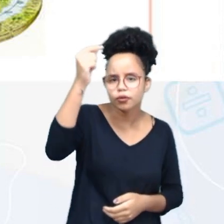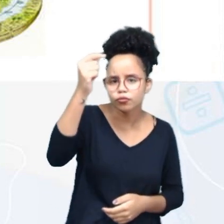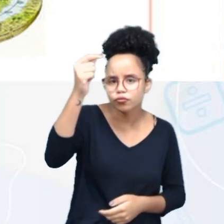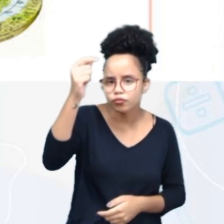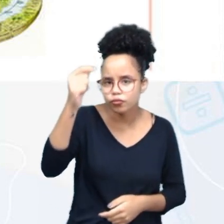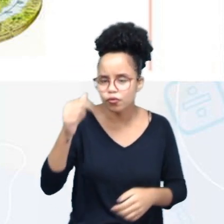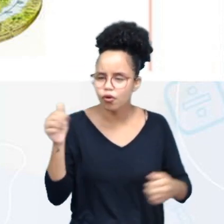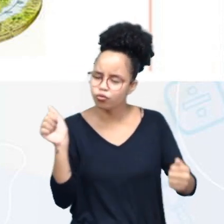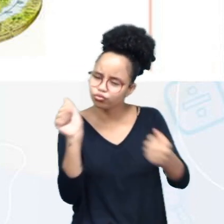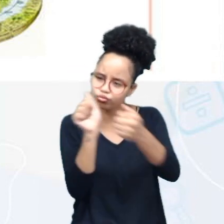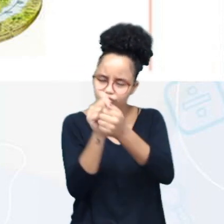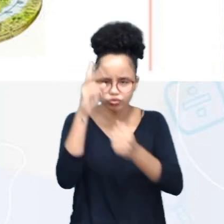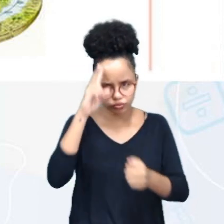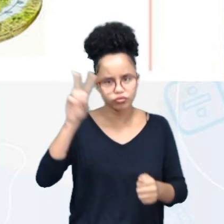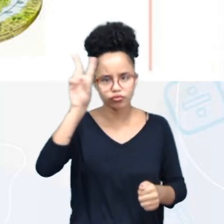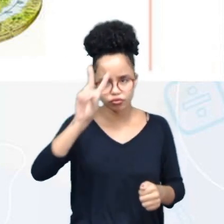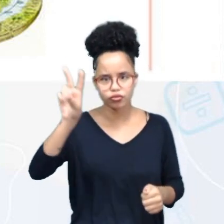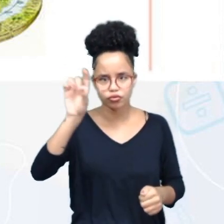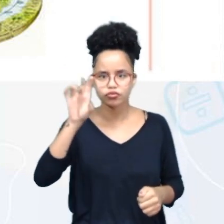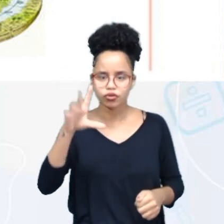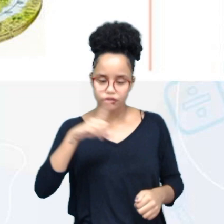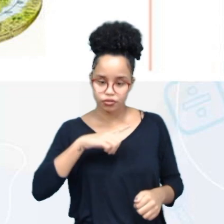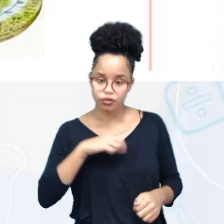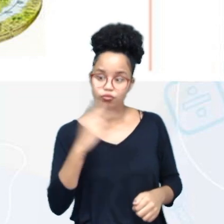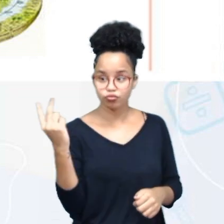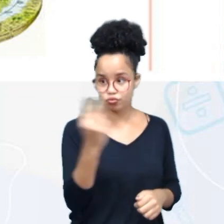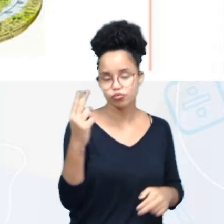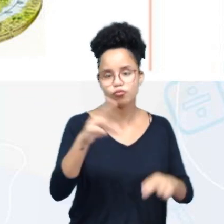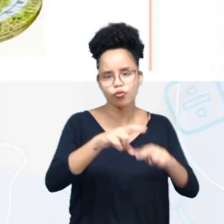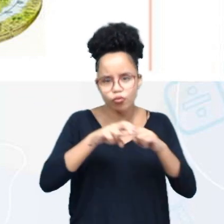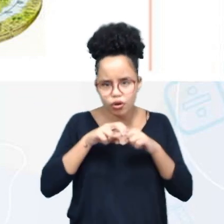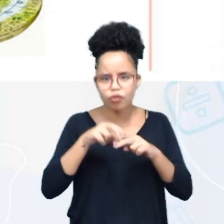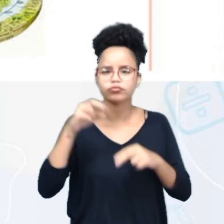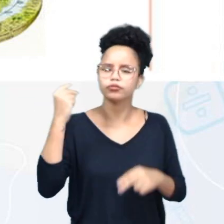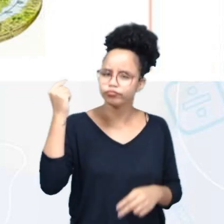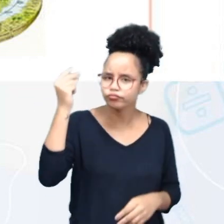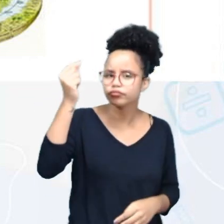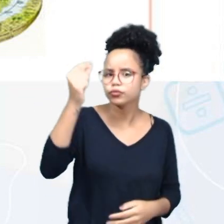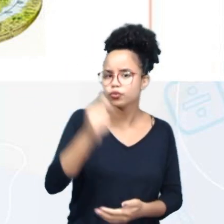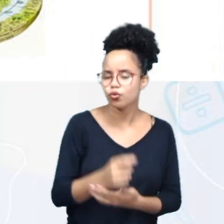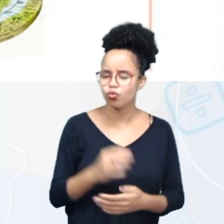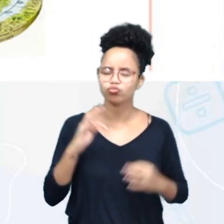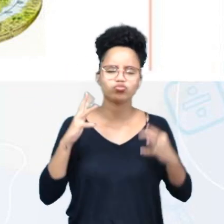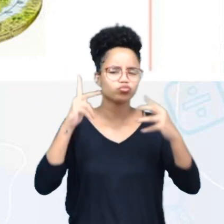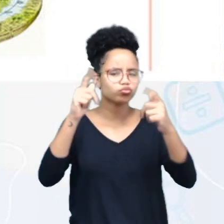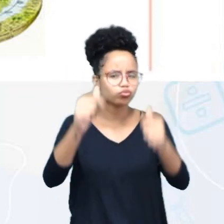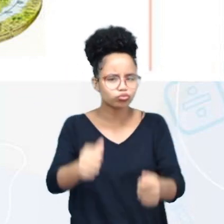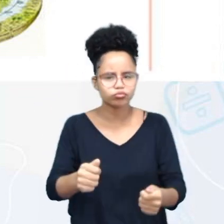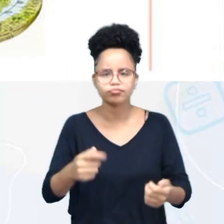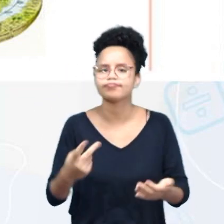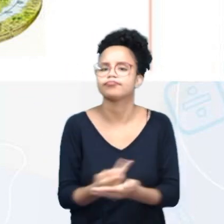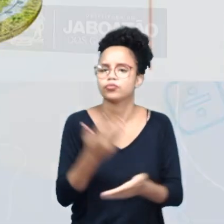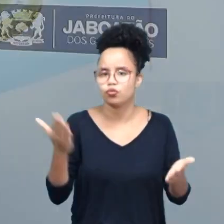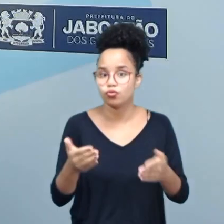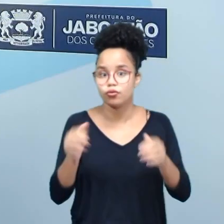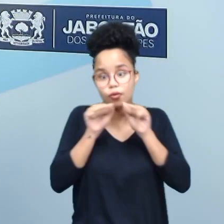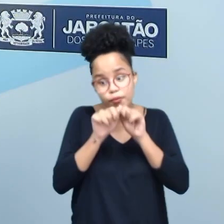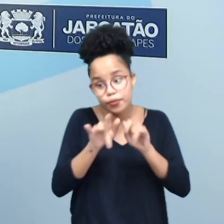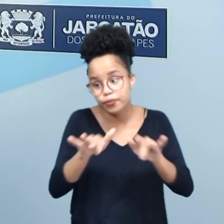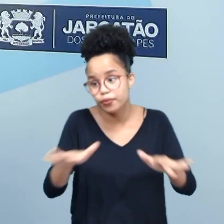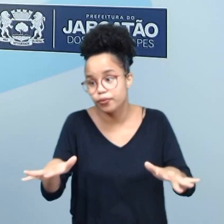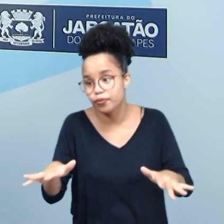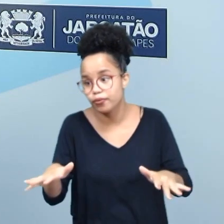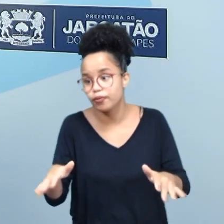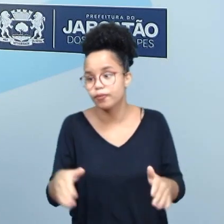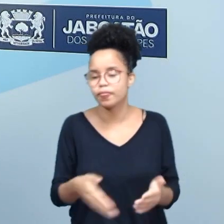história. Só existe história porque existe tempo. Tudo o que está acontecendo hoje, a pandemia,